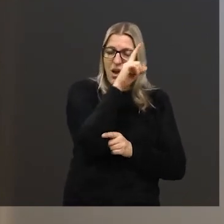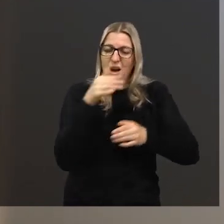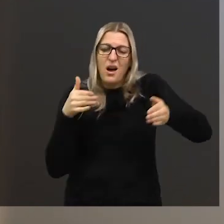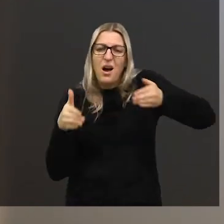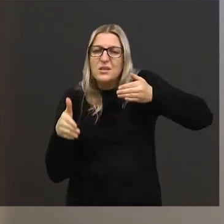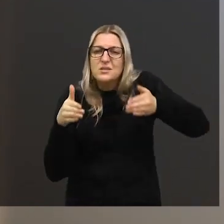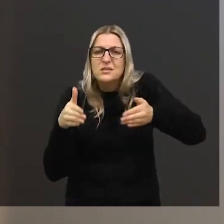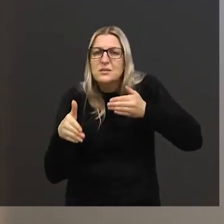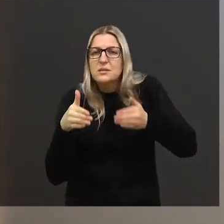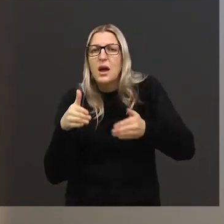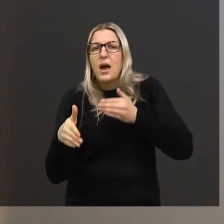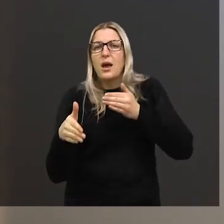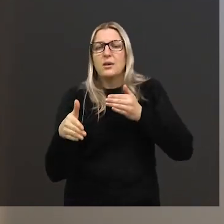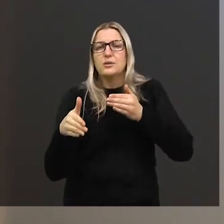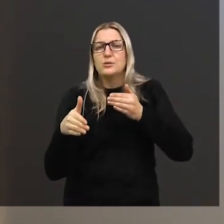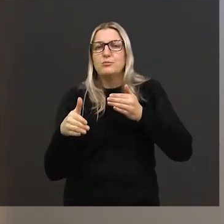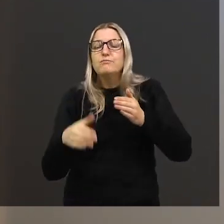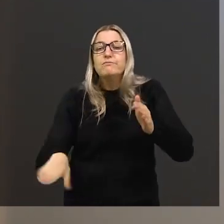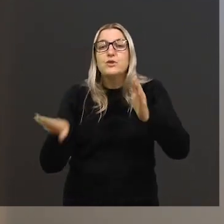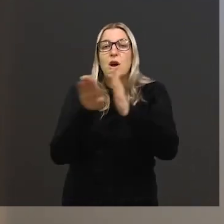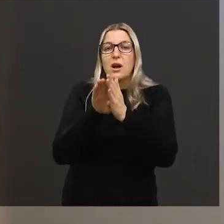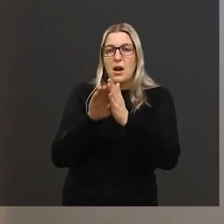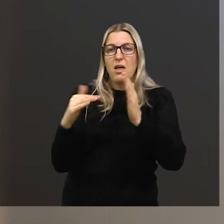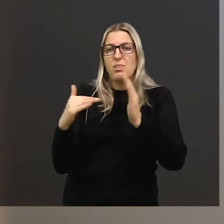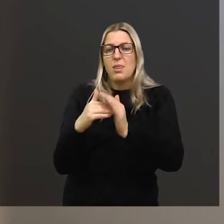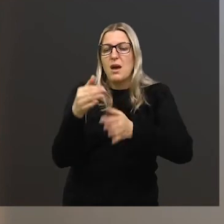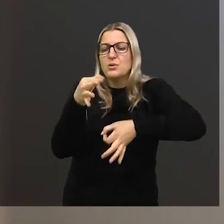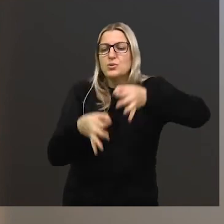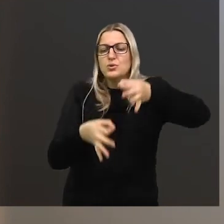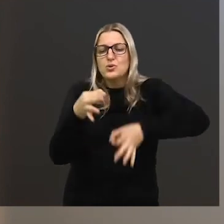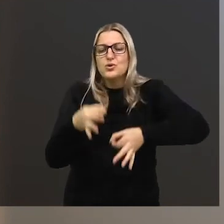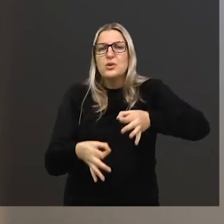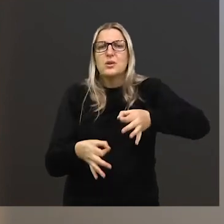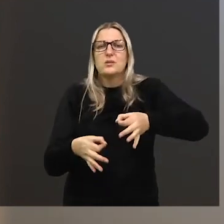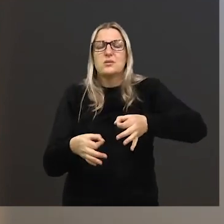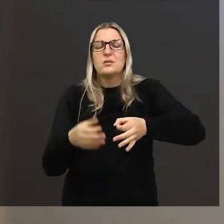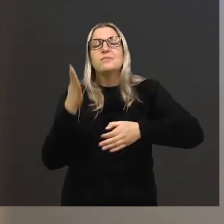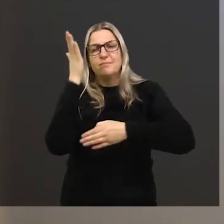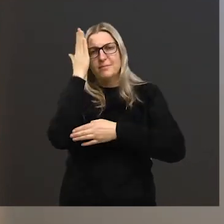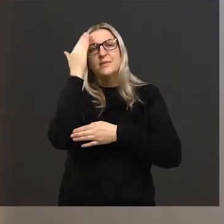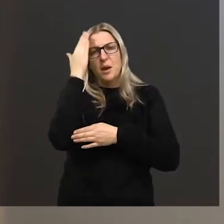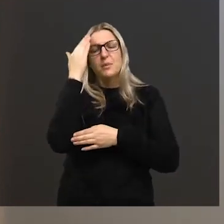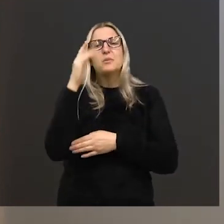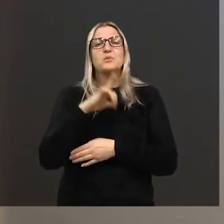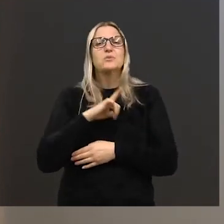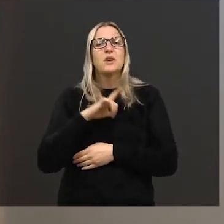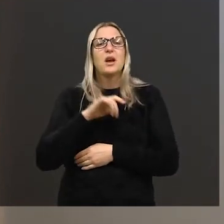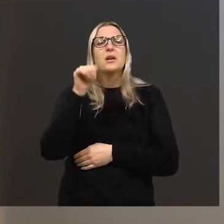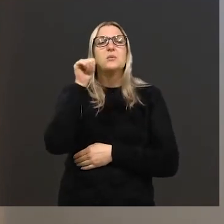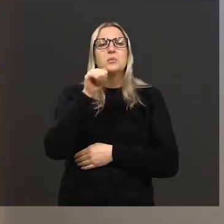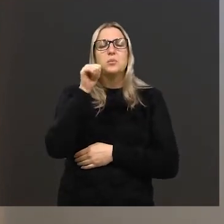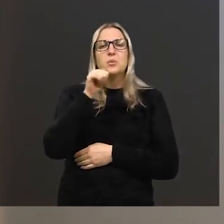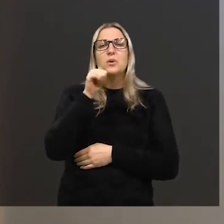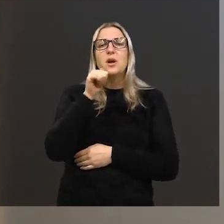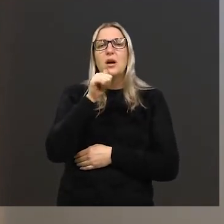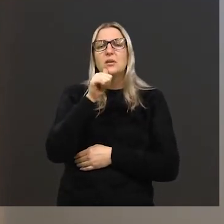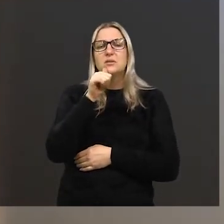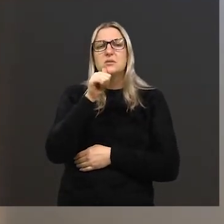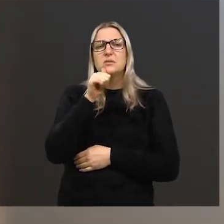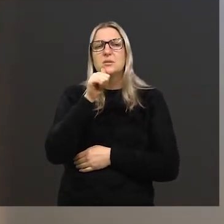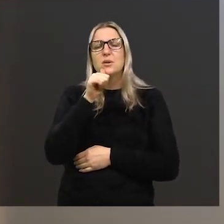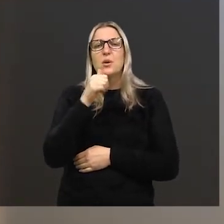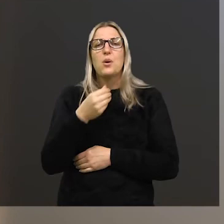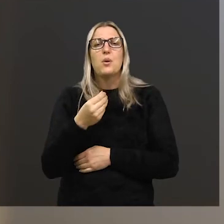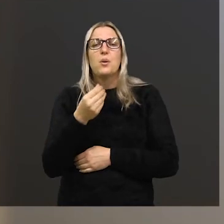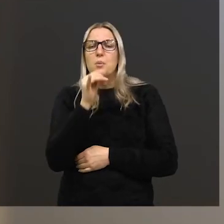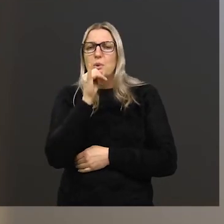possuem dificuldade de acesso mesmo, por mais que a gente esteja fornecendo os meios, mas a gente sabe que muitas